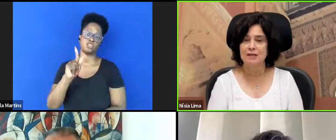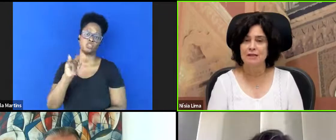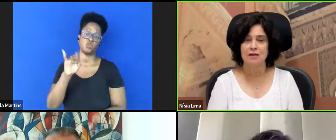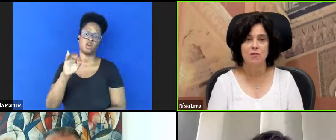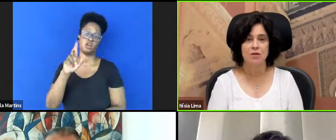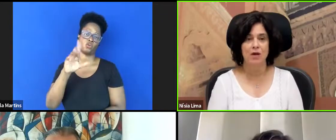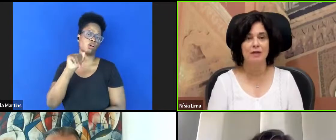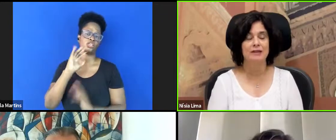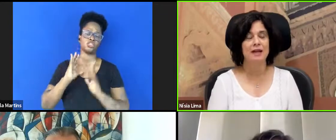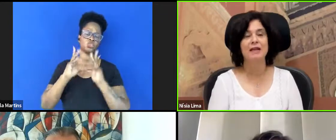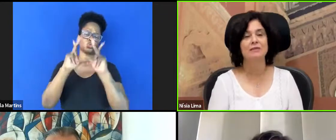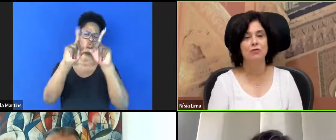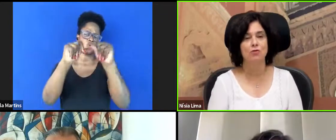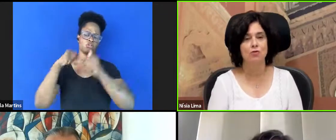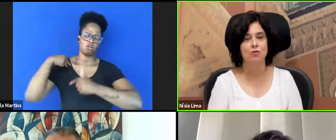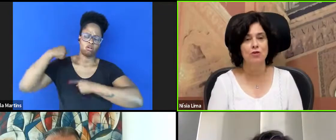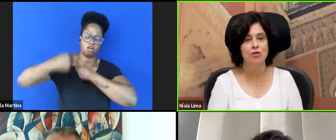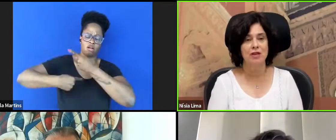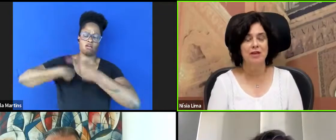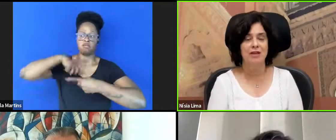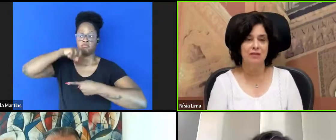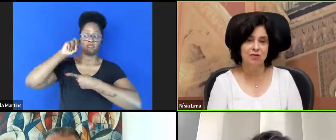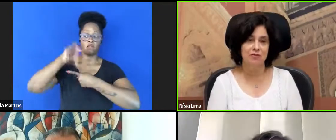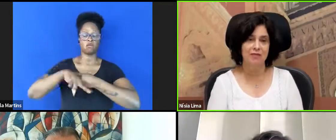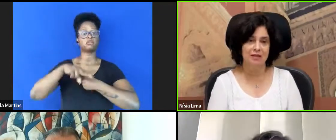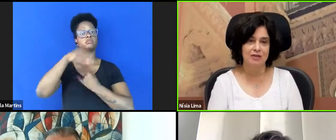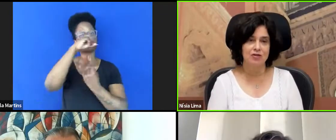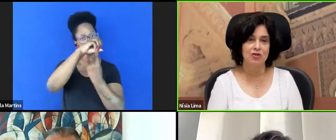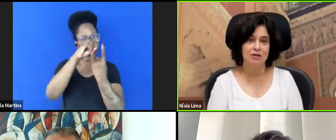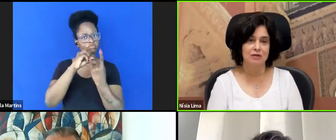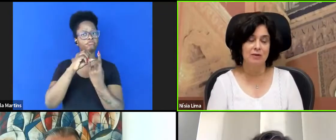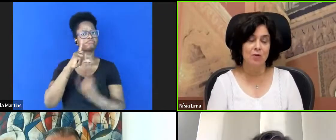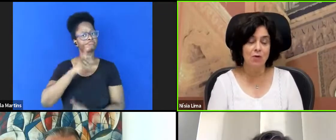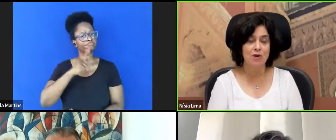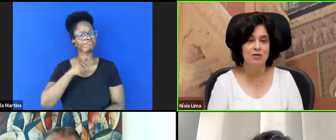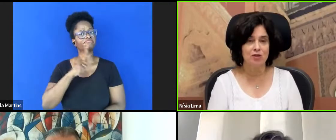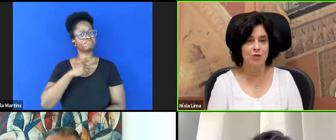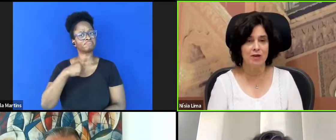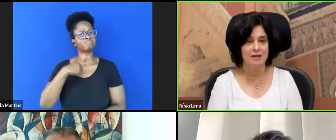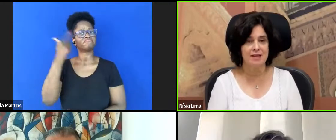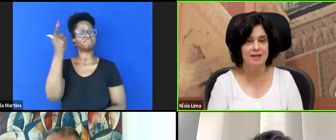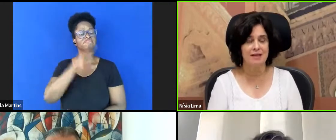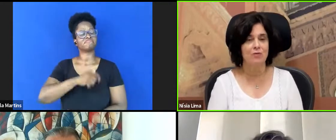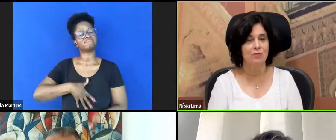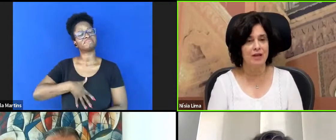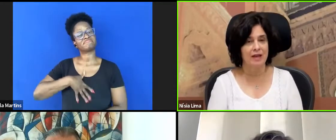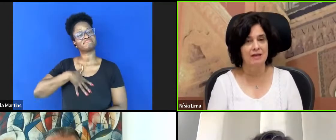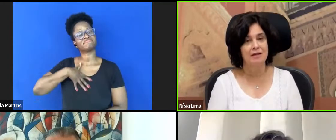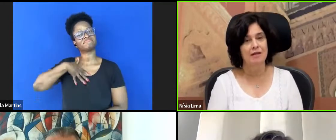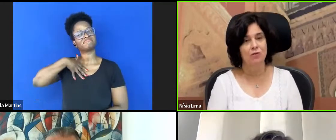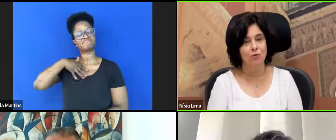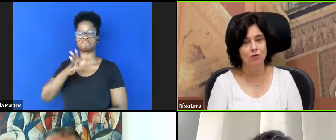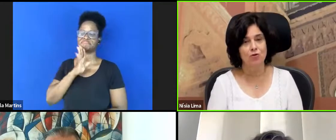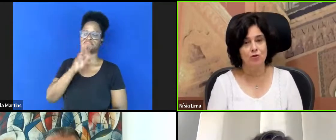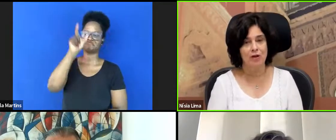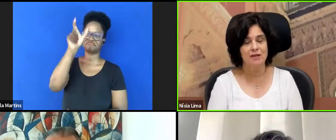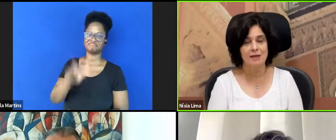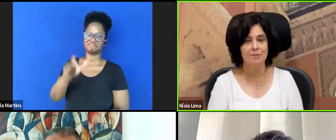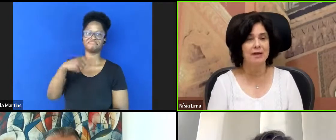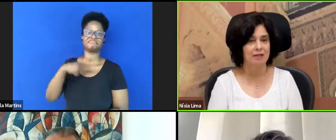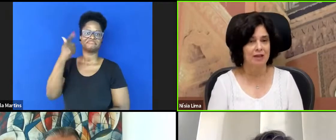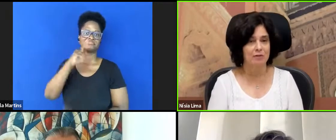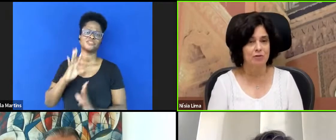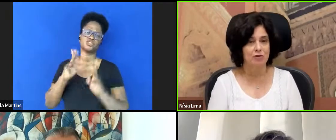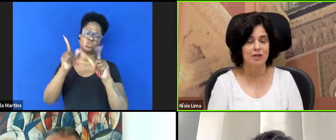toda a geração que, ao entrar na Fiocruz, tive a grande honra de conhecer, com quem todos